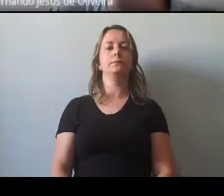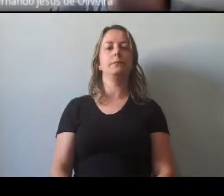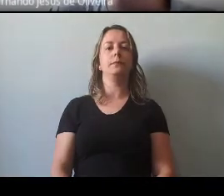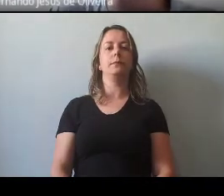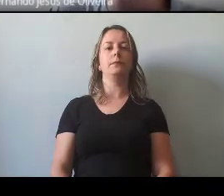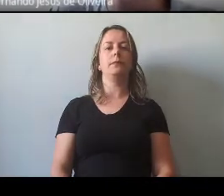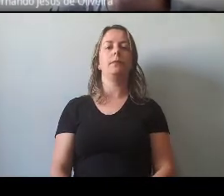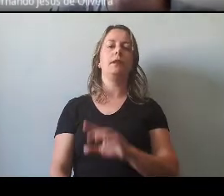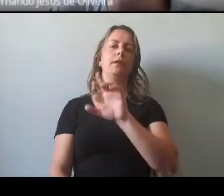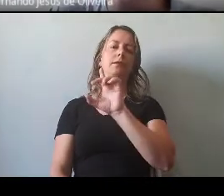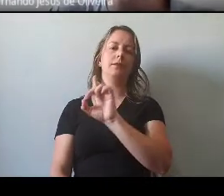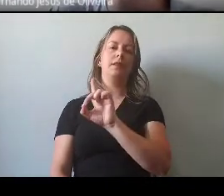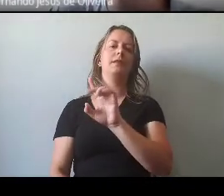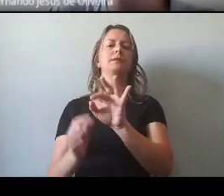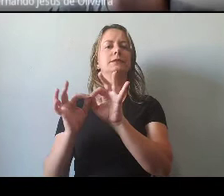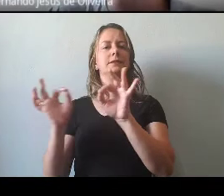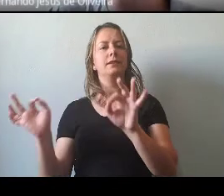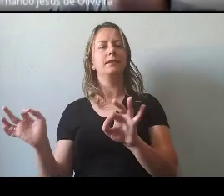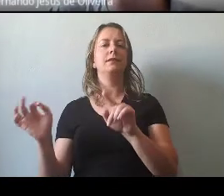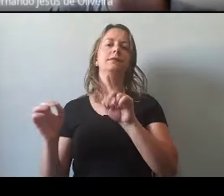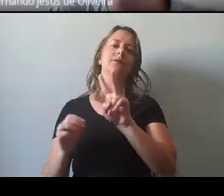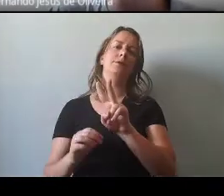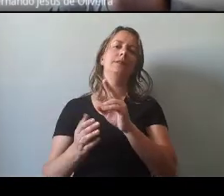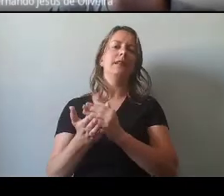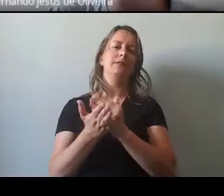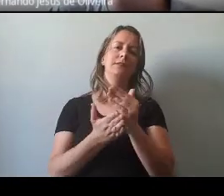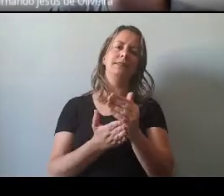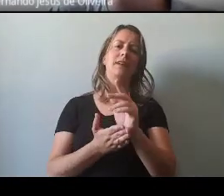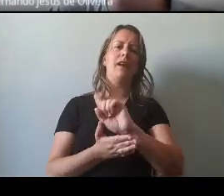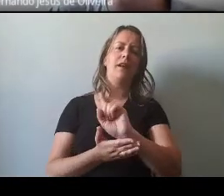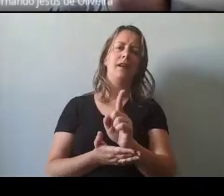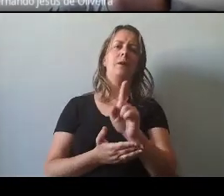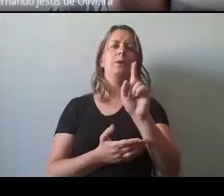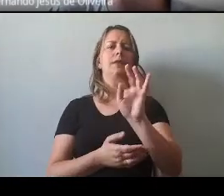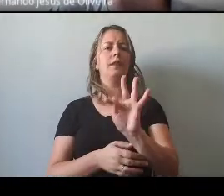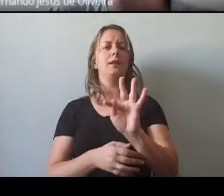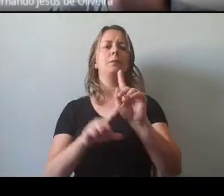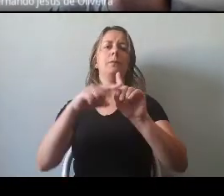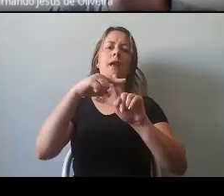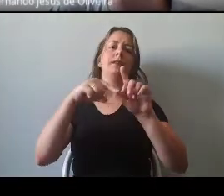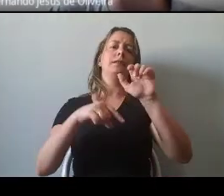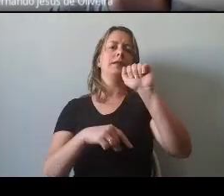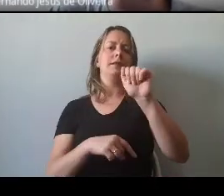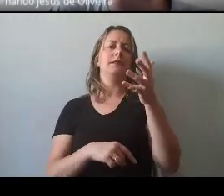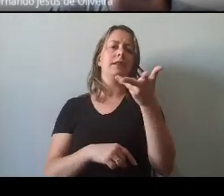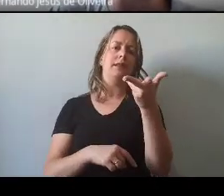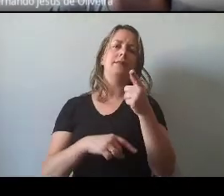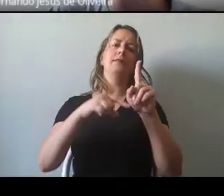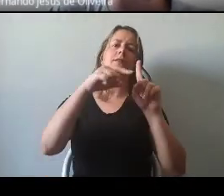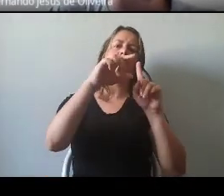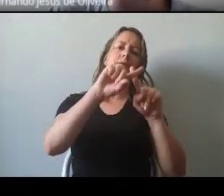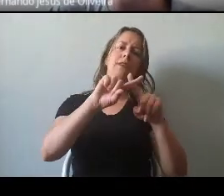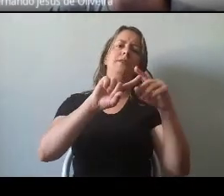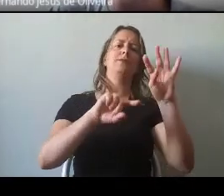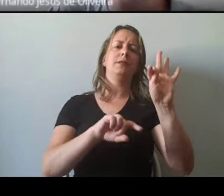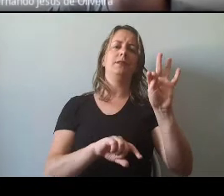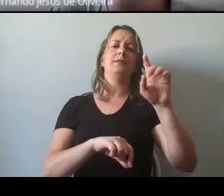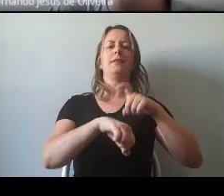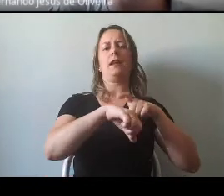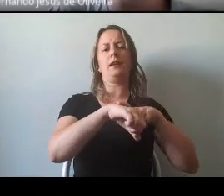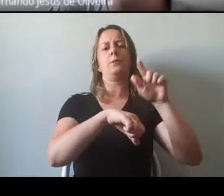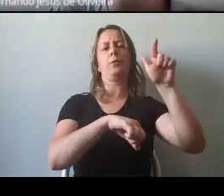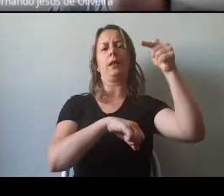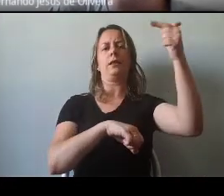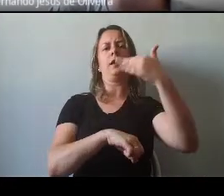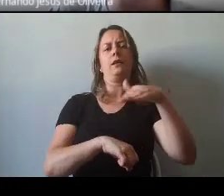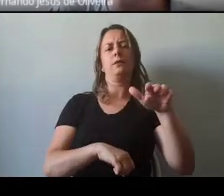mais at quadrado sobre 2, distância igual a velocidade inicial vezes tempo, mais aceleração vezes tempo ao quadrado, dividido